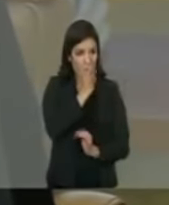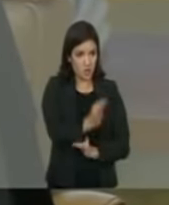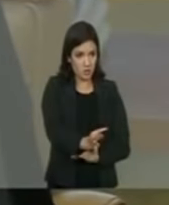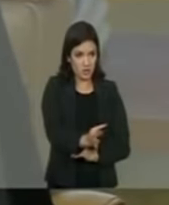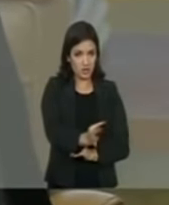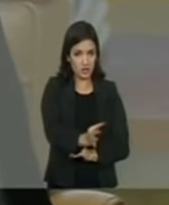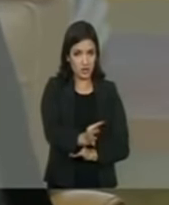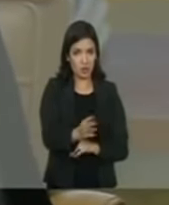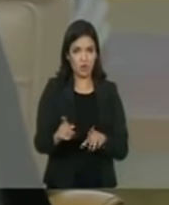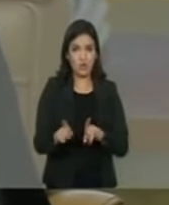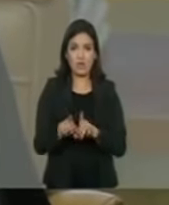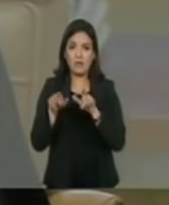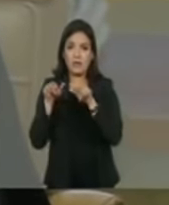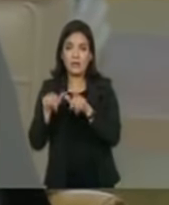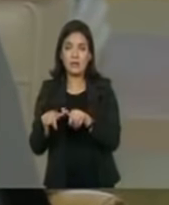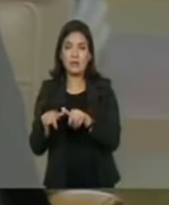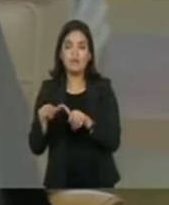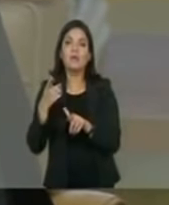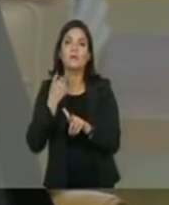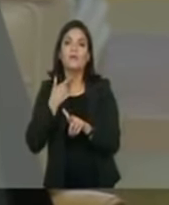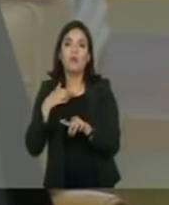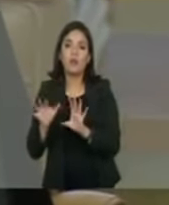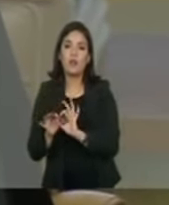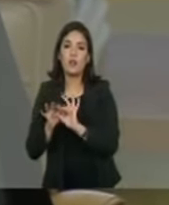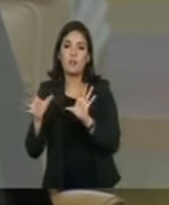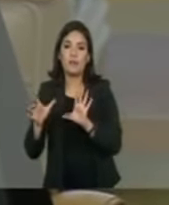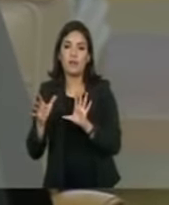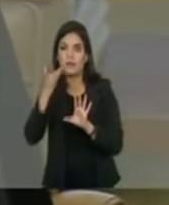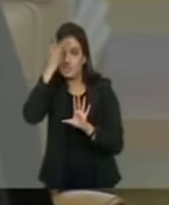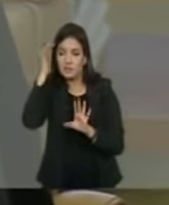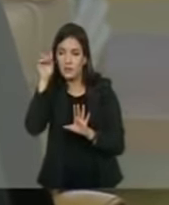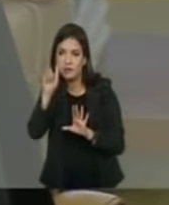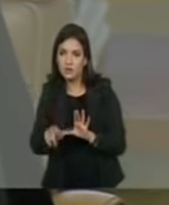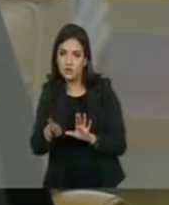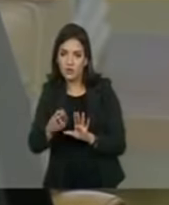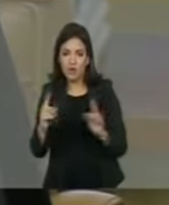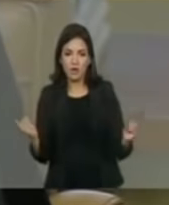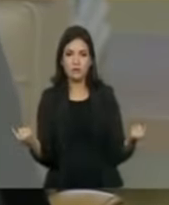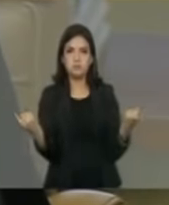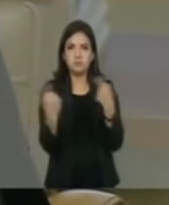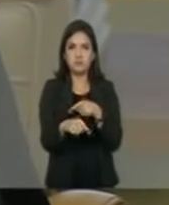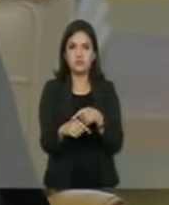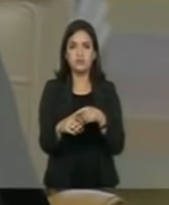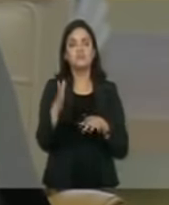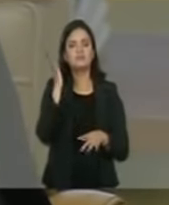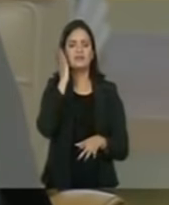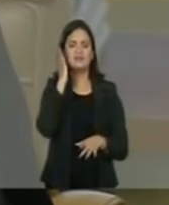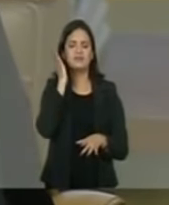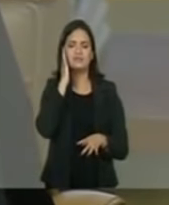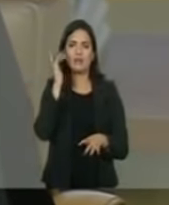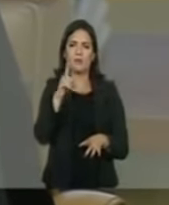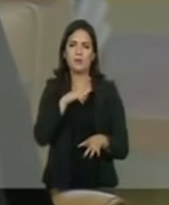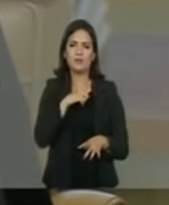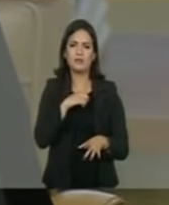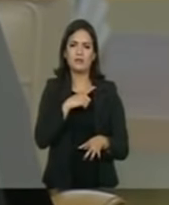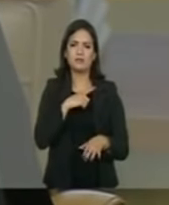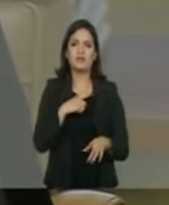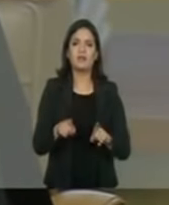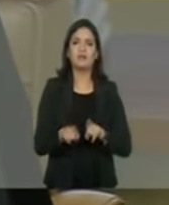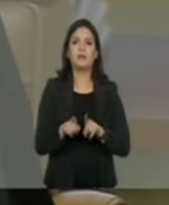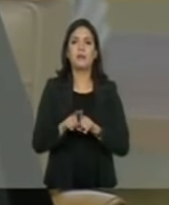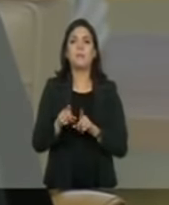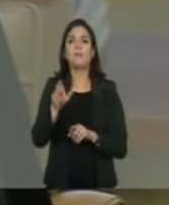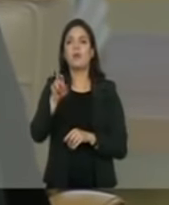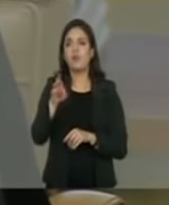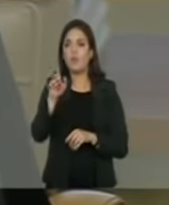ea pretensão de liberdade do acusado de outro o dever de proteção das liberdades fundamentais dos réus